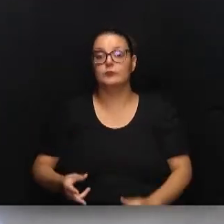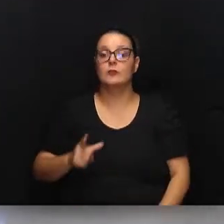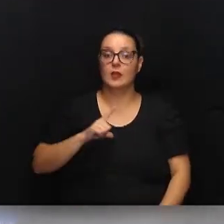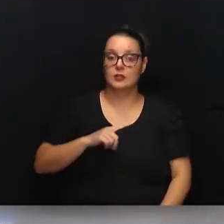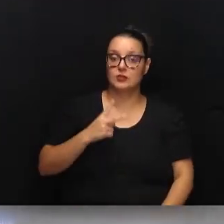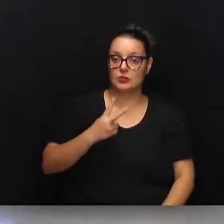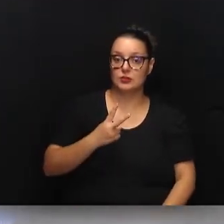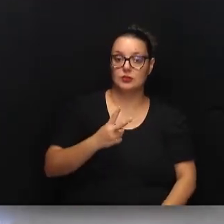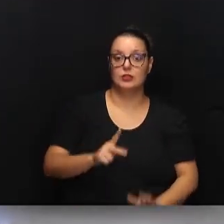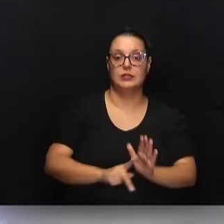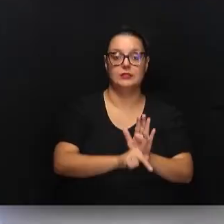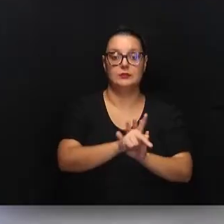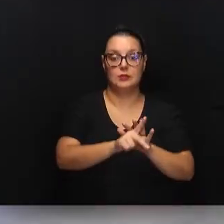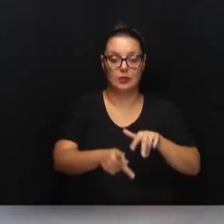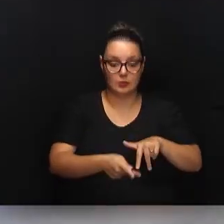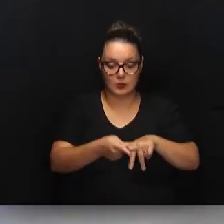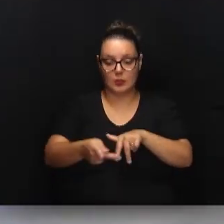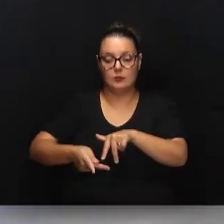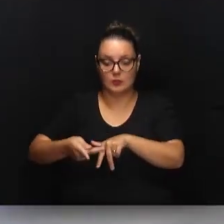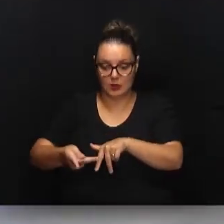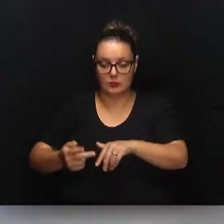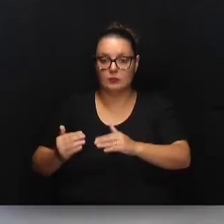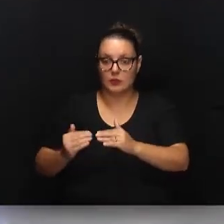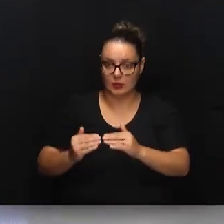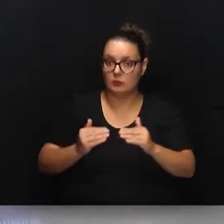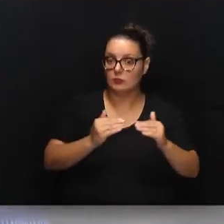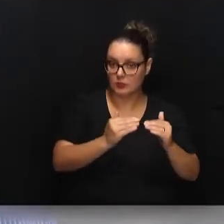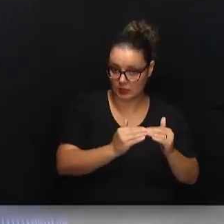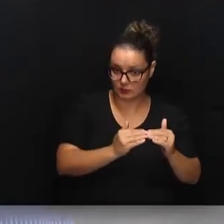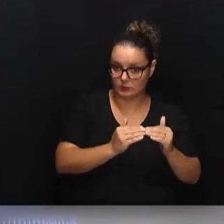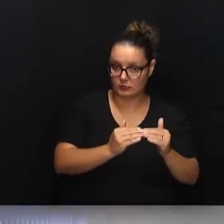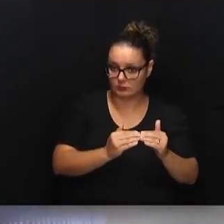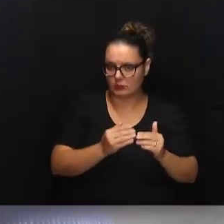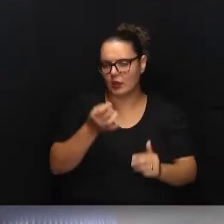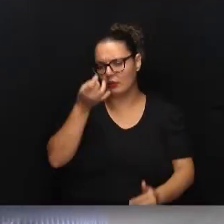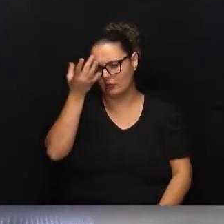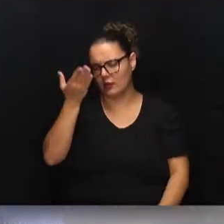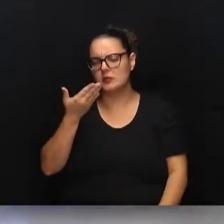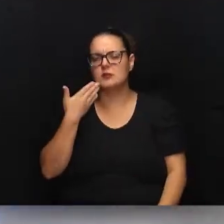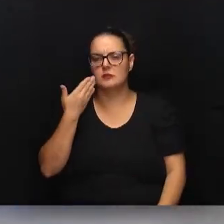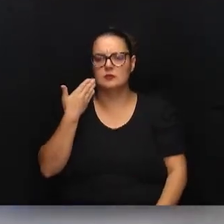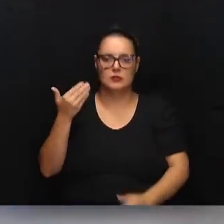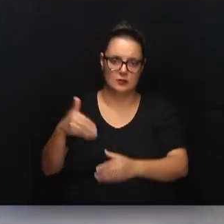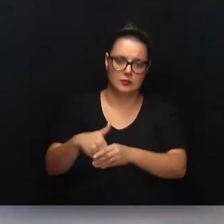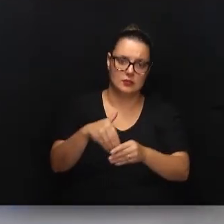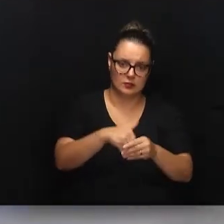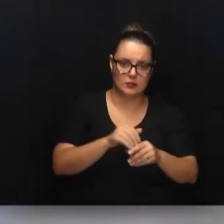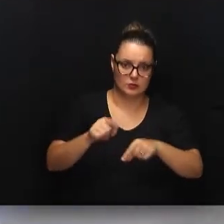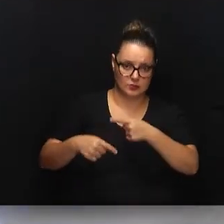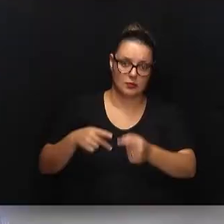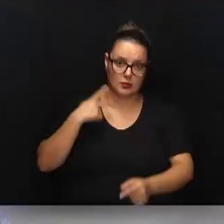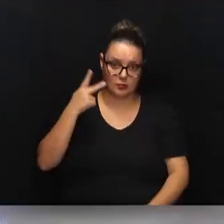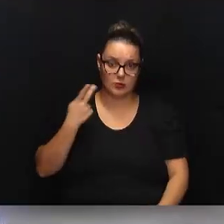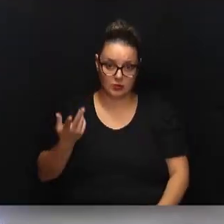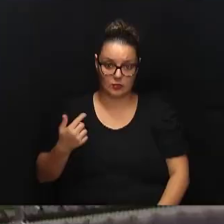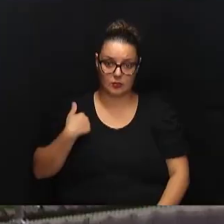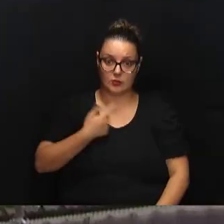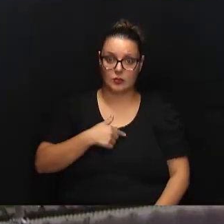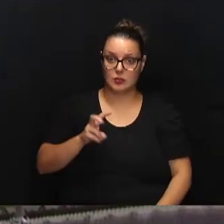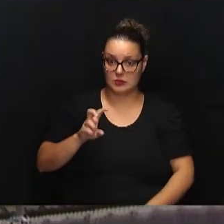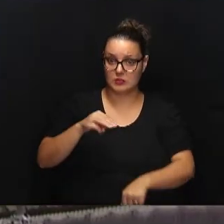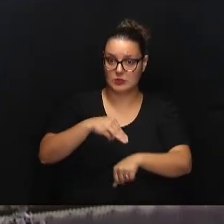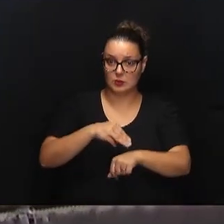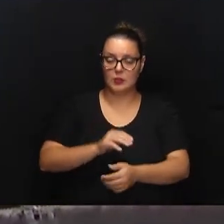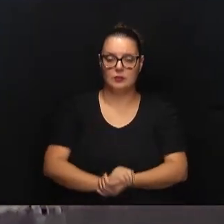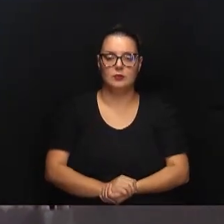2 pareceres favoráveis. E isso facilitou a votação dos demais vereadores, somos em 5 membros.